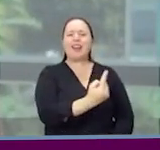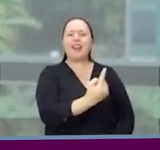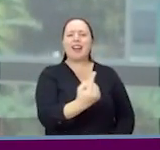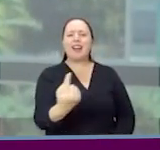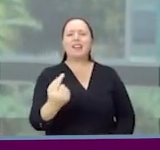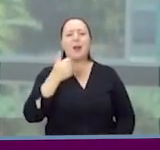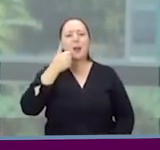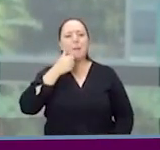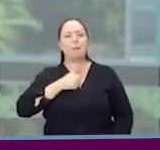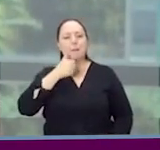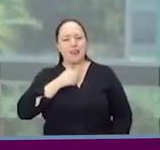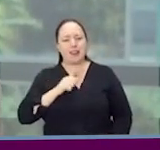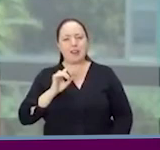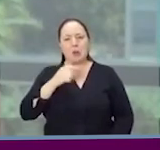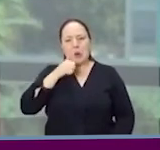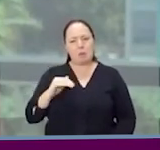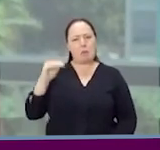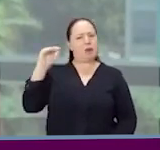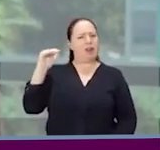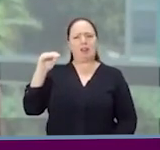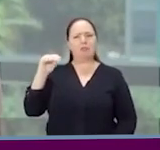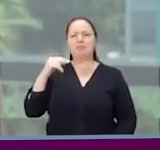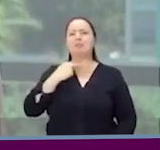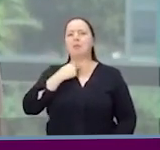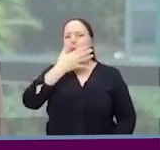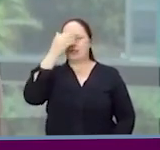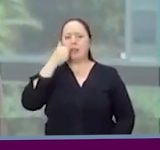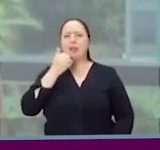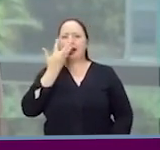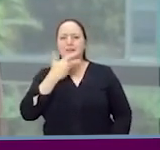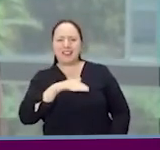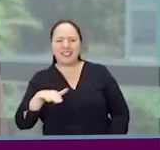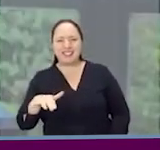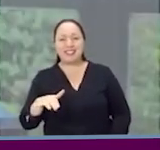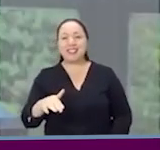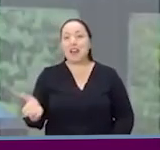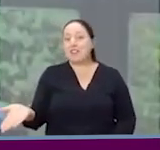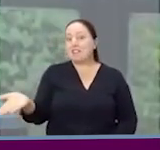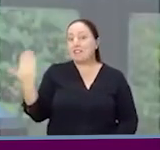abençoe cada menina, porque eu não posso falar de mulher e esquecer da